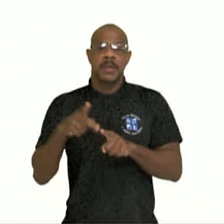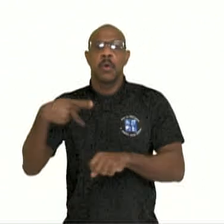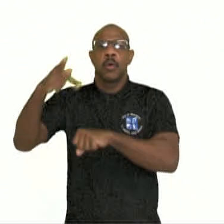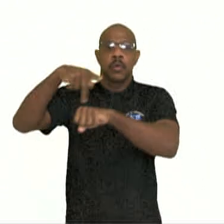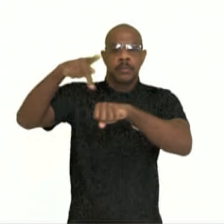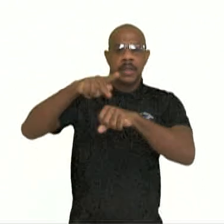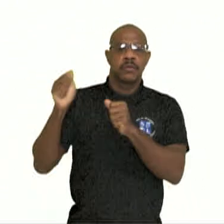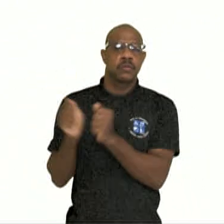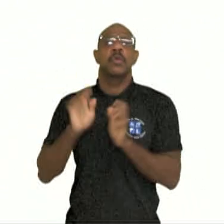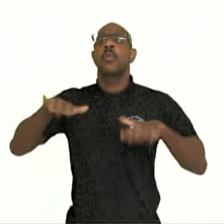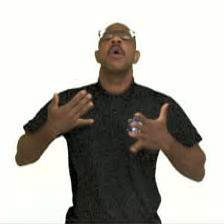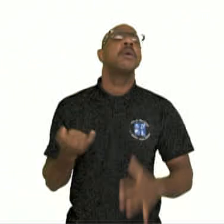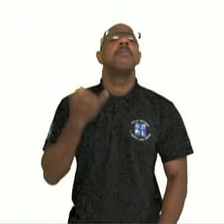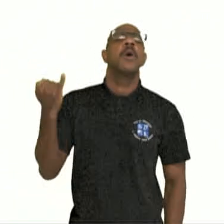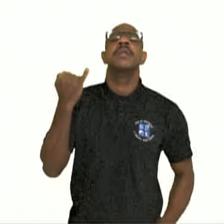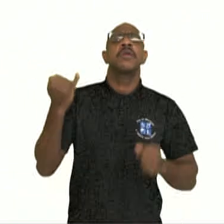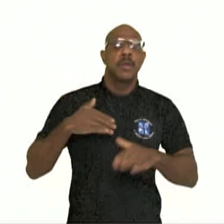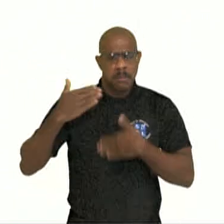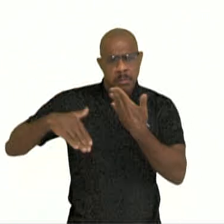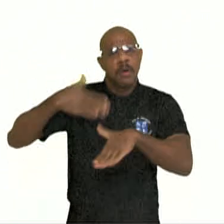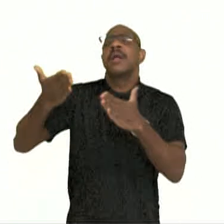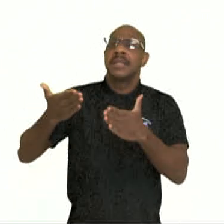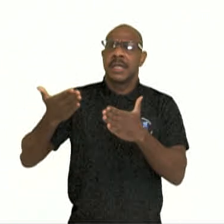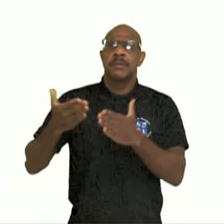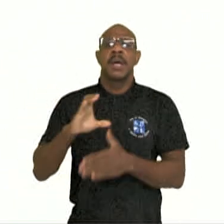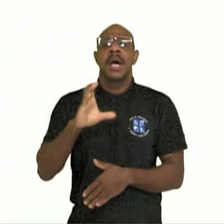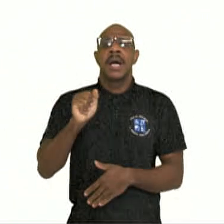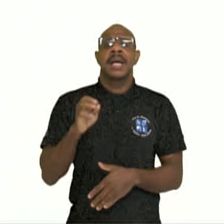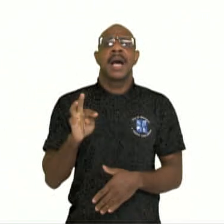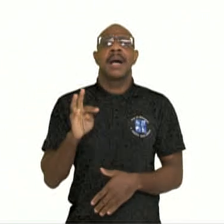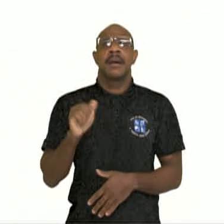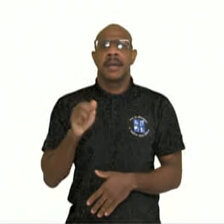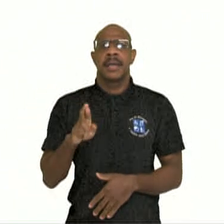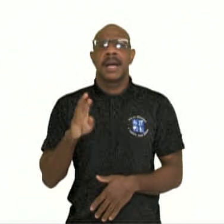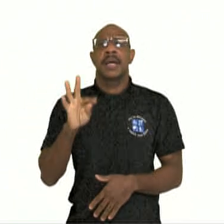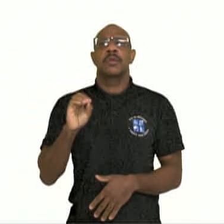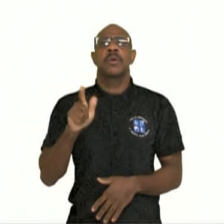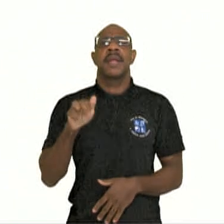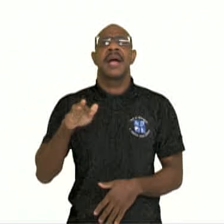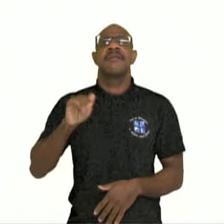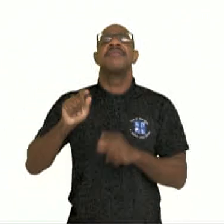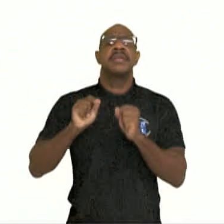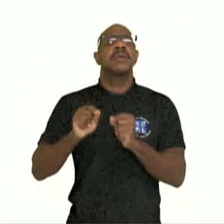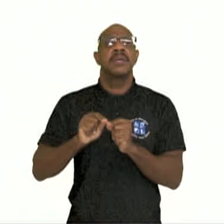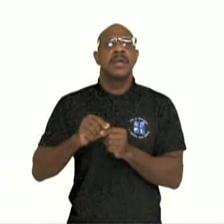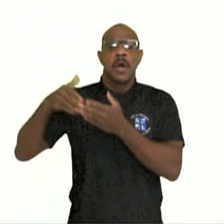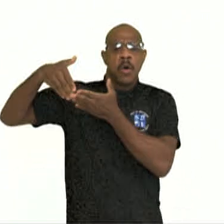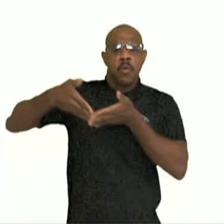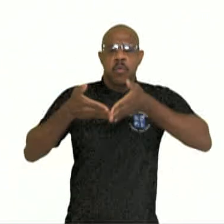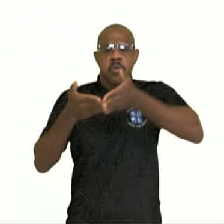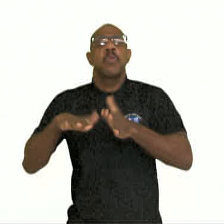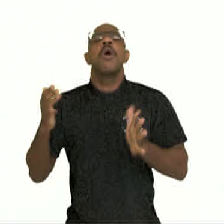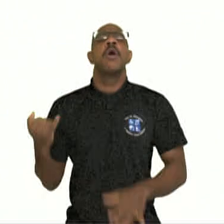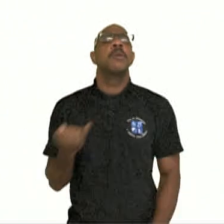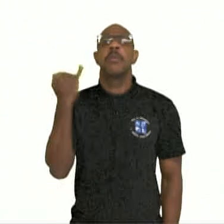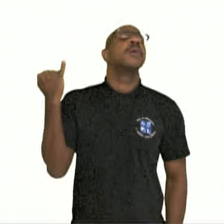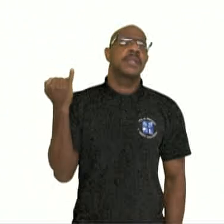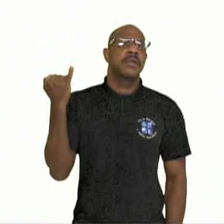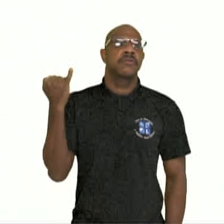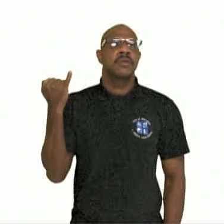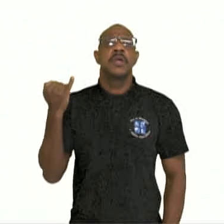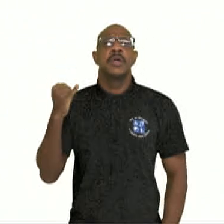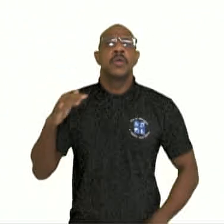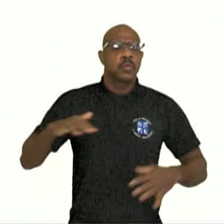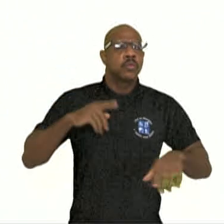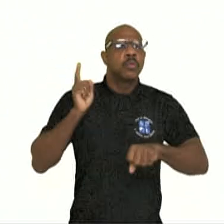países. Qual a importância deste processo para a cartografia? Afinal de contas, as grandes navegações, qual foi a importância desse momento